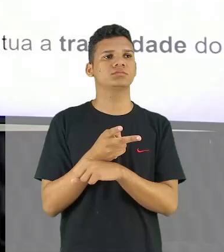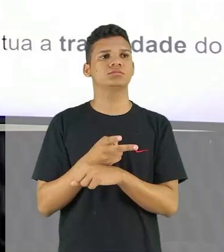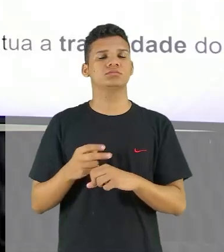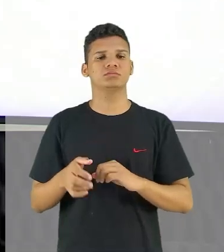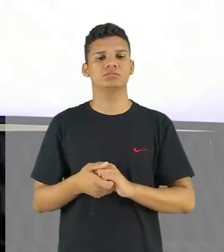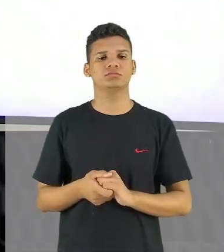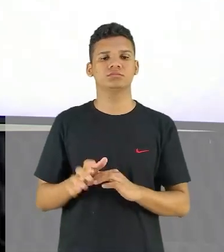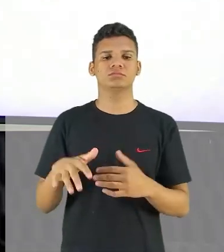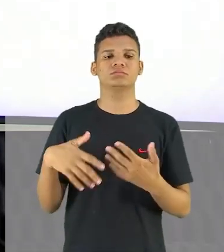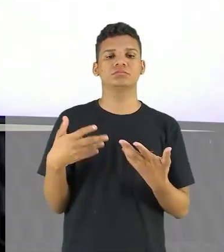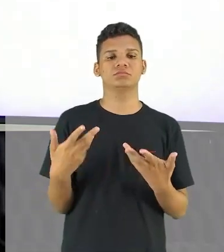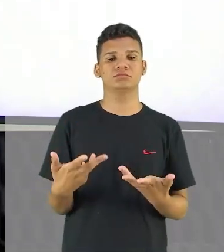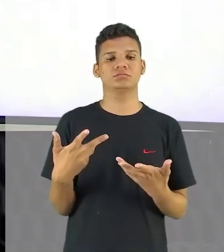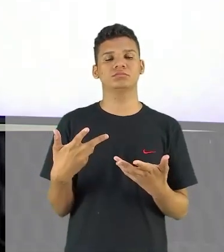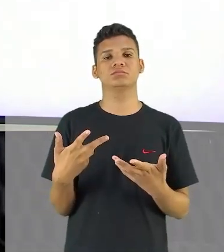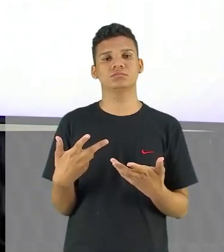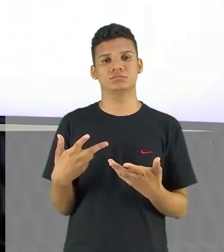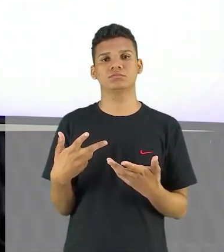Ou seja,